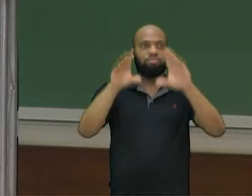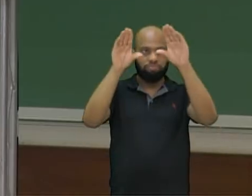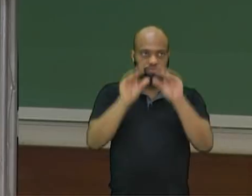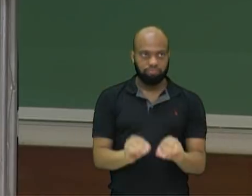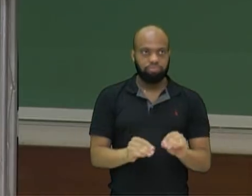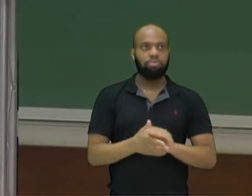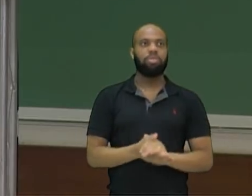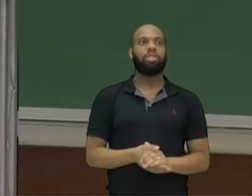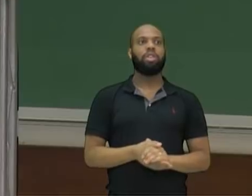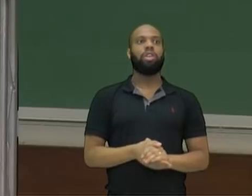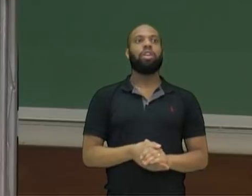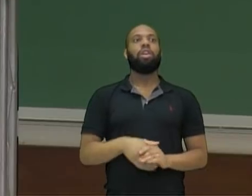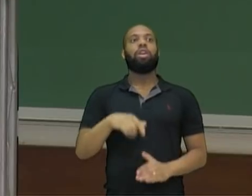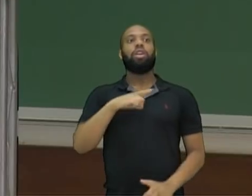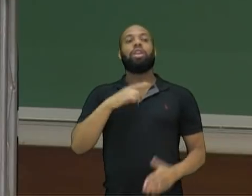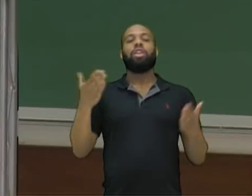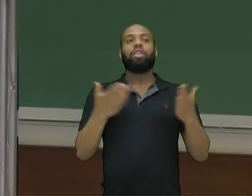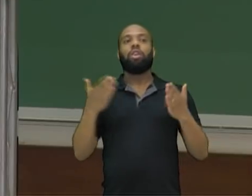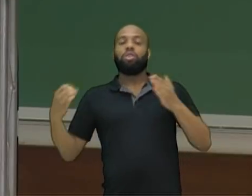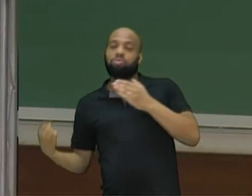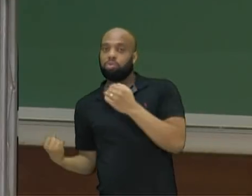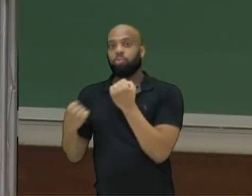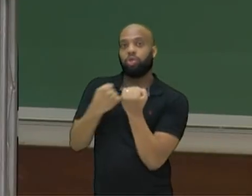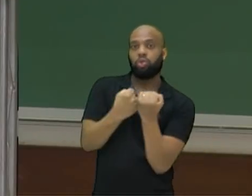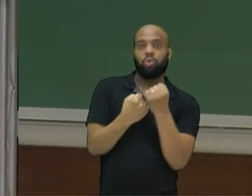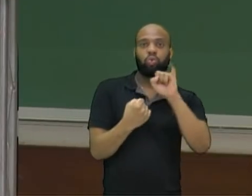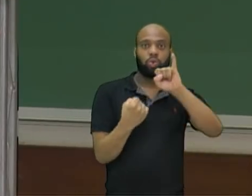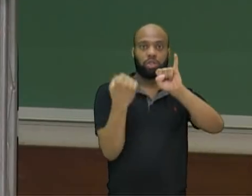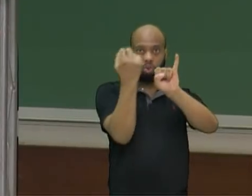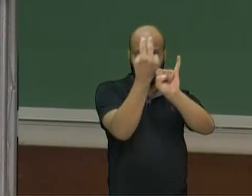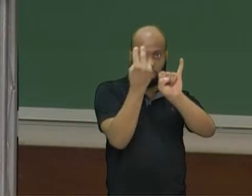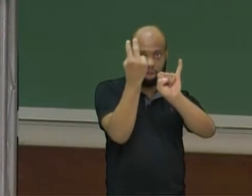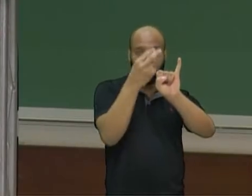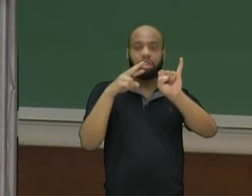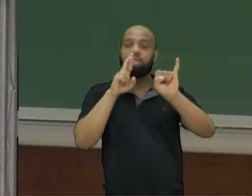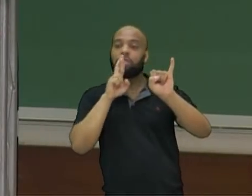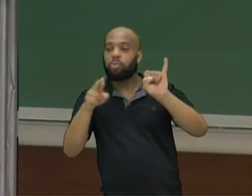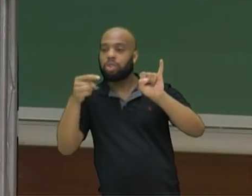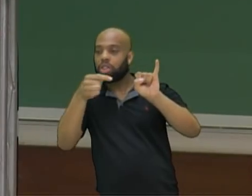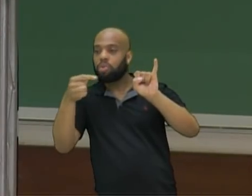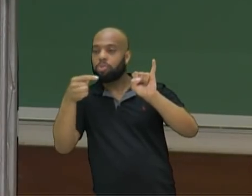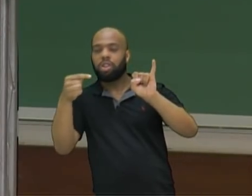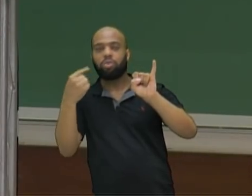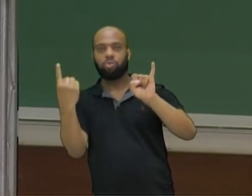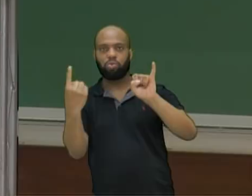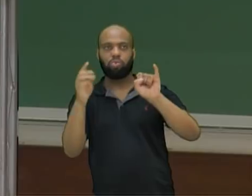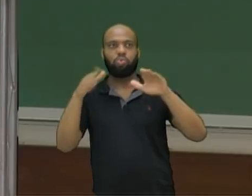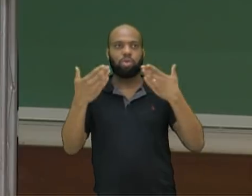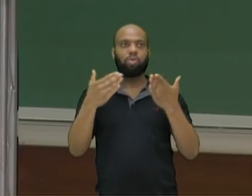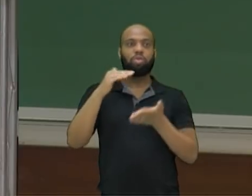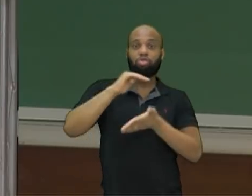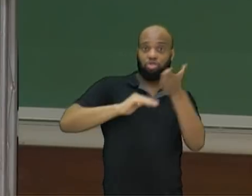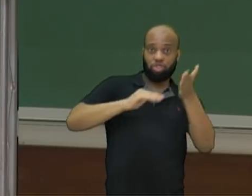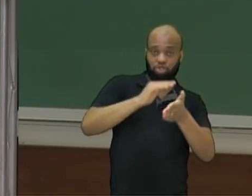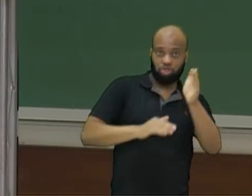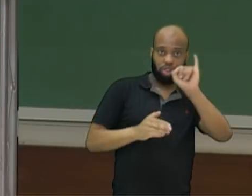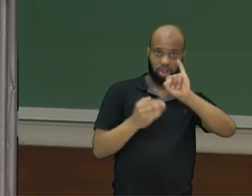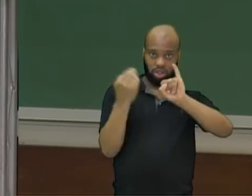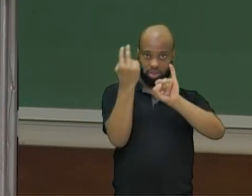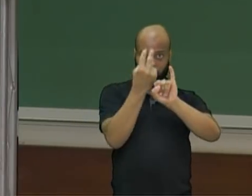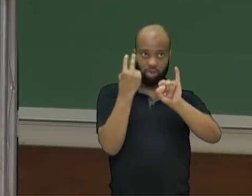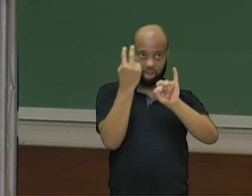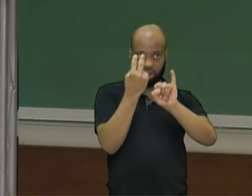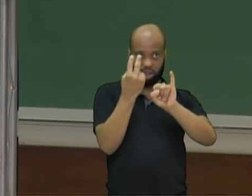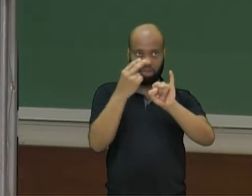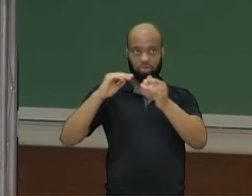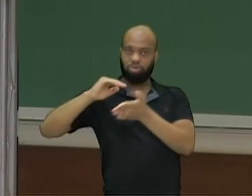menos 15i, vou substituir i ao quadrado por menos 1. Então, menos 1 multiplicado por